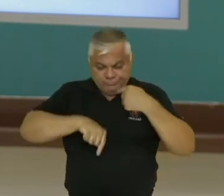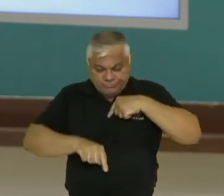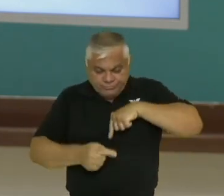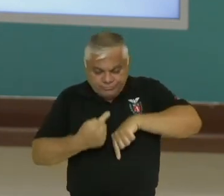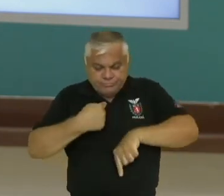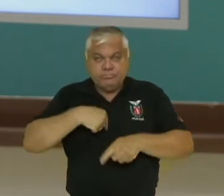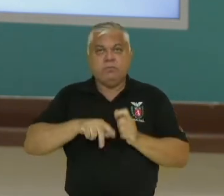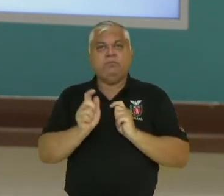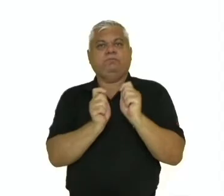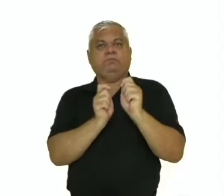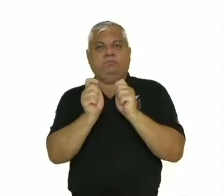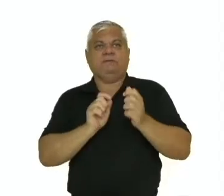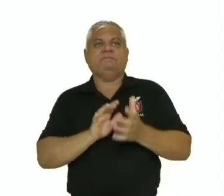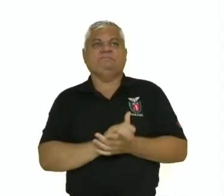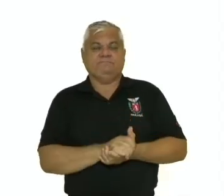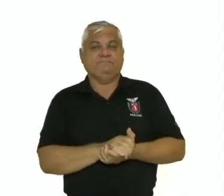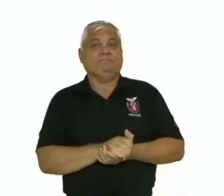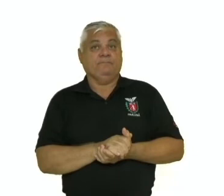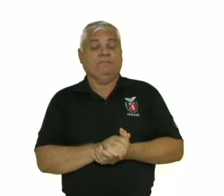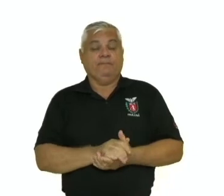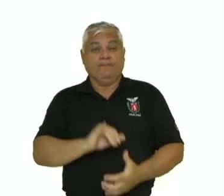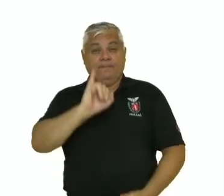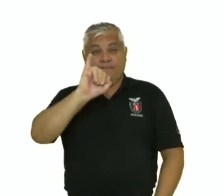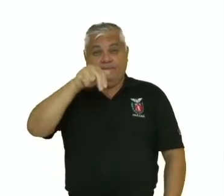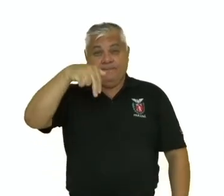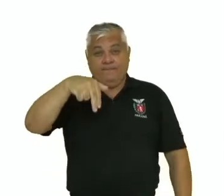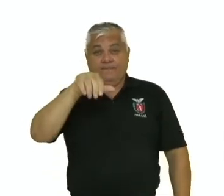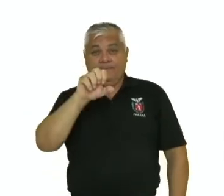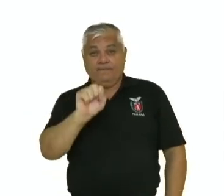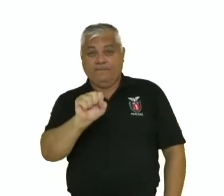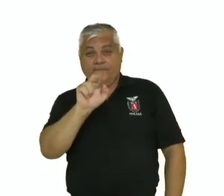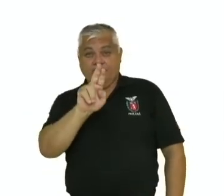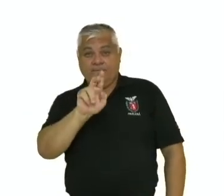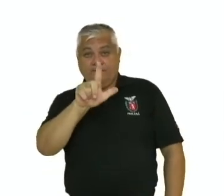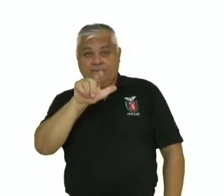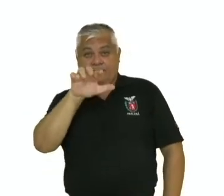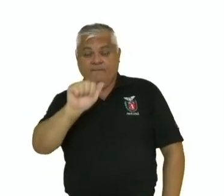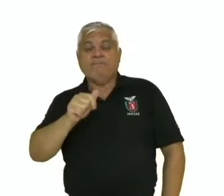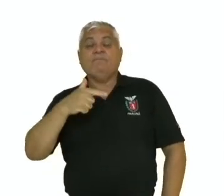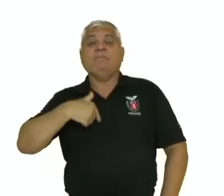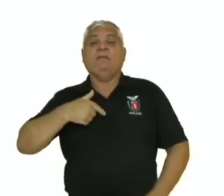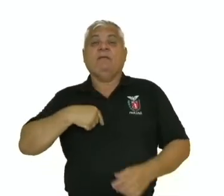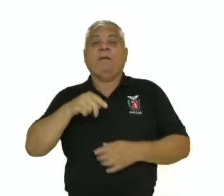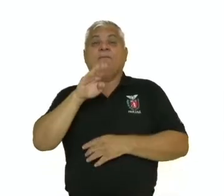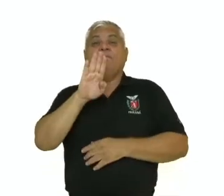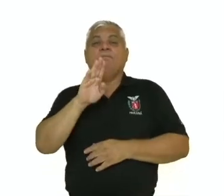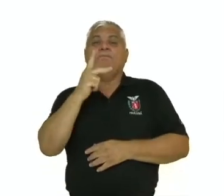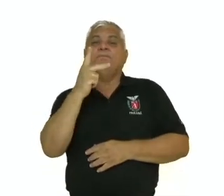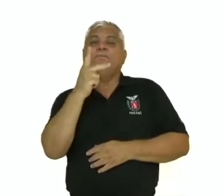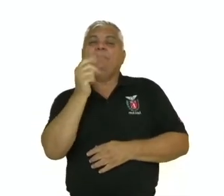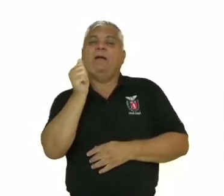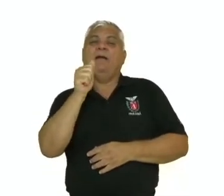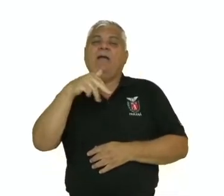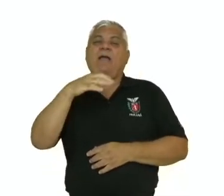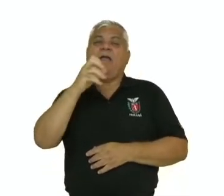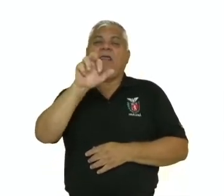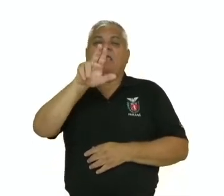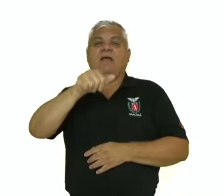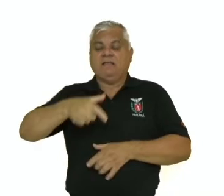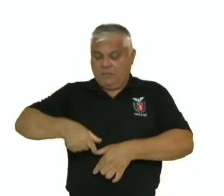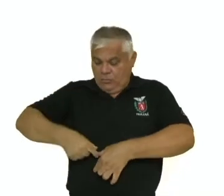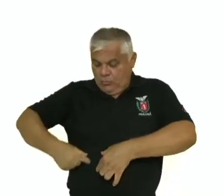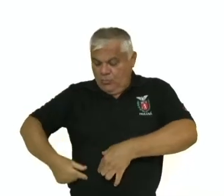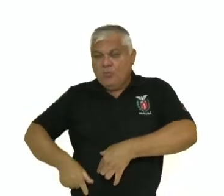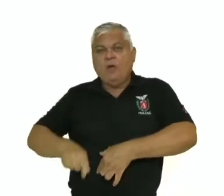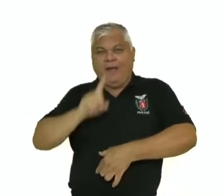sanguínea. Essa insulina, então, é um hormônio secretado pelo nosso pâncreas, aqui na imagem representado